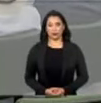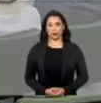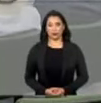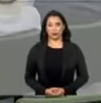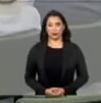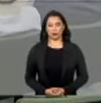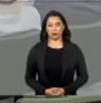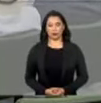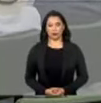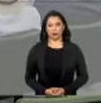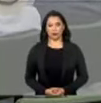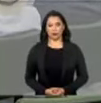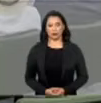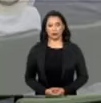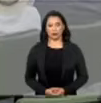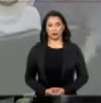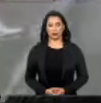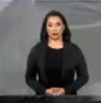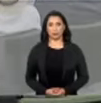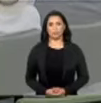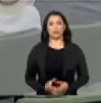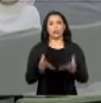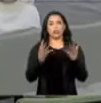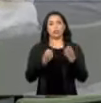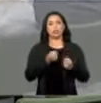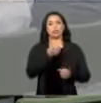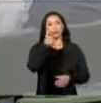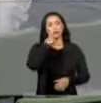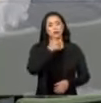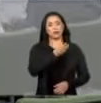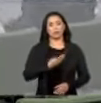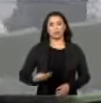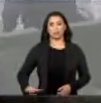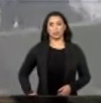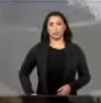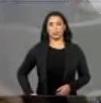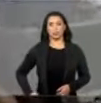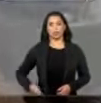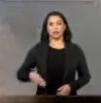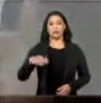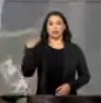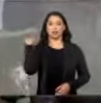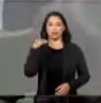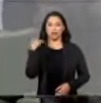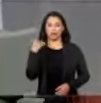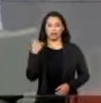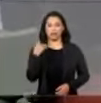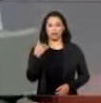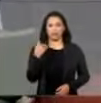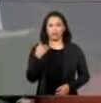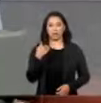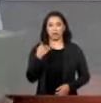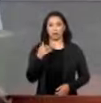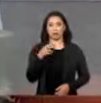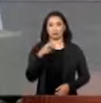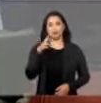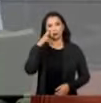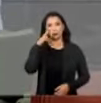Fiquemos de pé para receber suas excelências, os senhores, ministra Carmen Lúcia, relatora da arguição de descumprimento de preceito